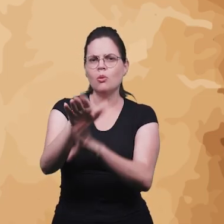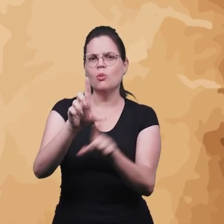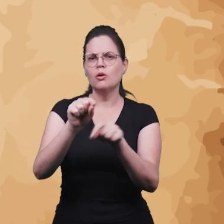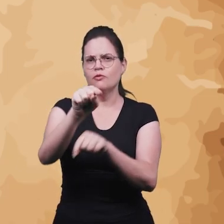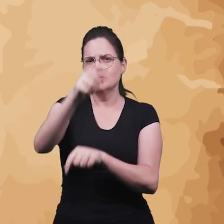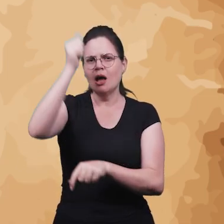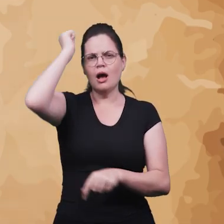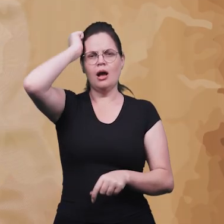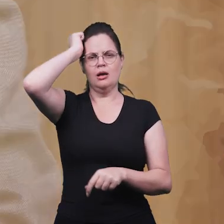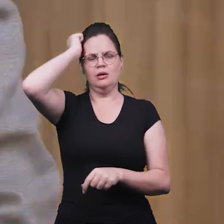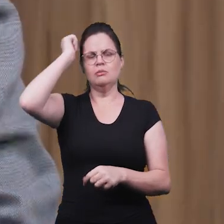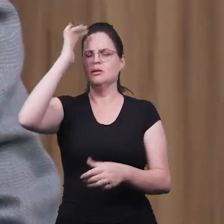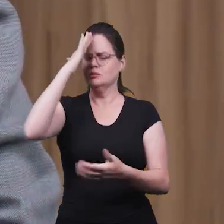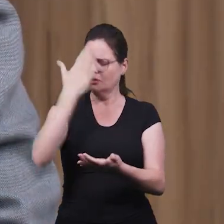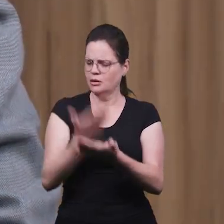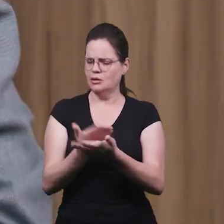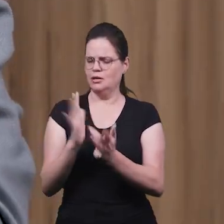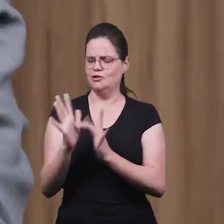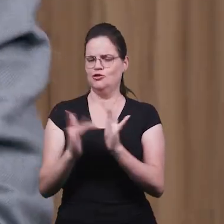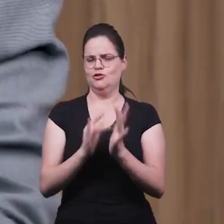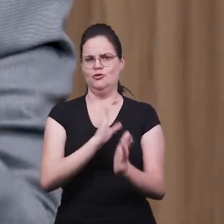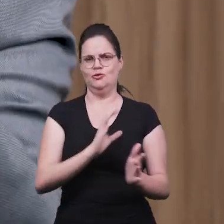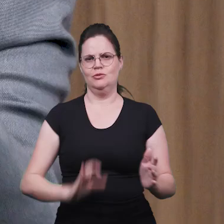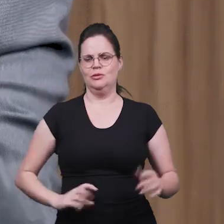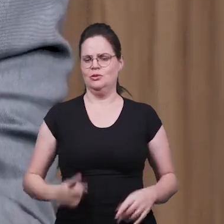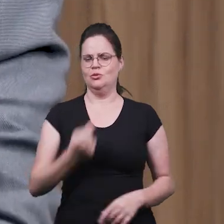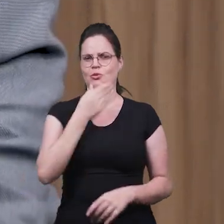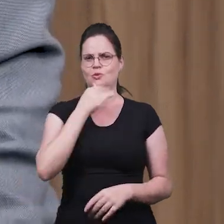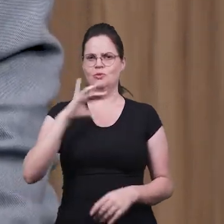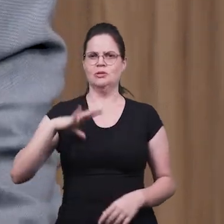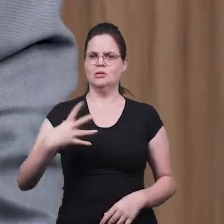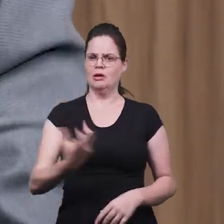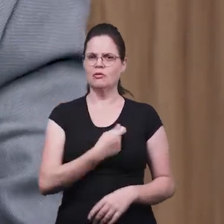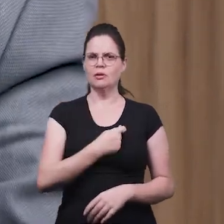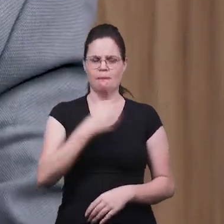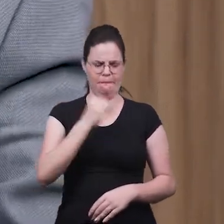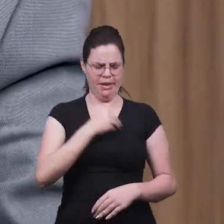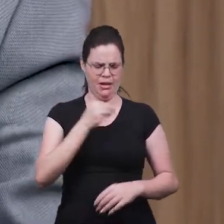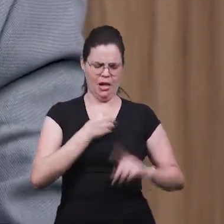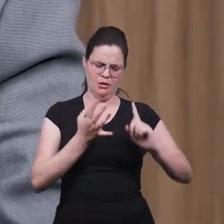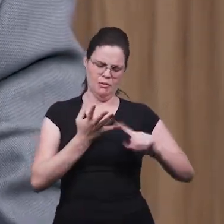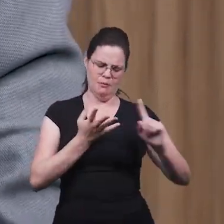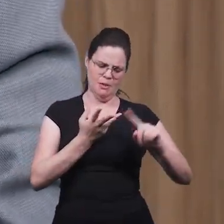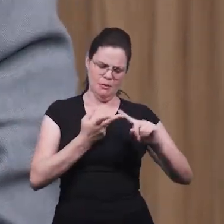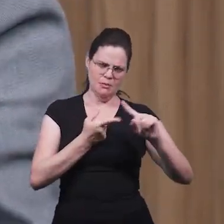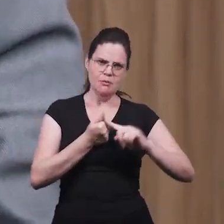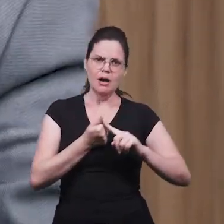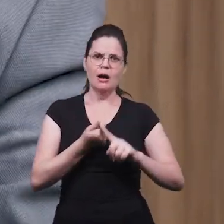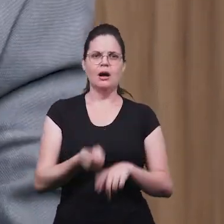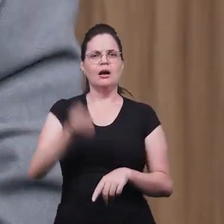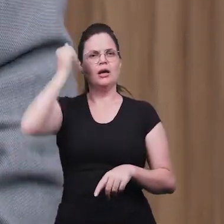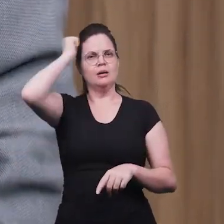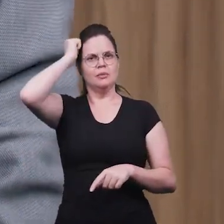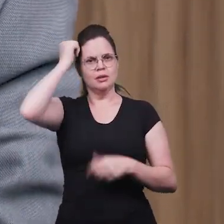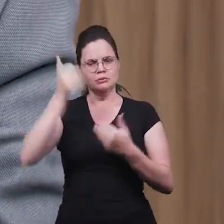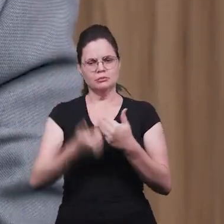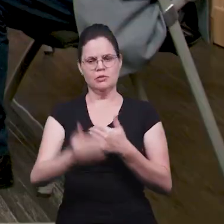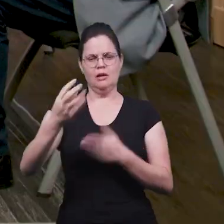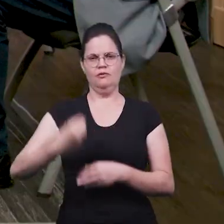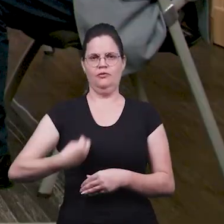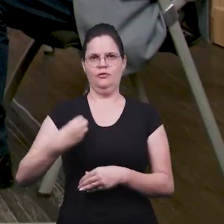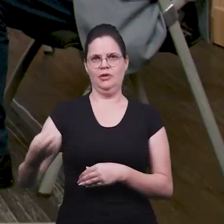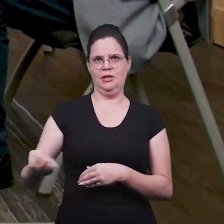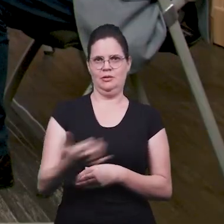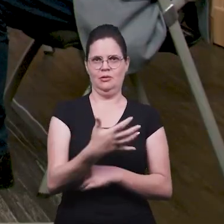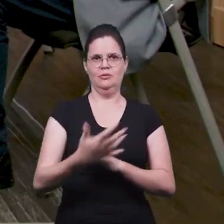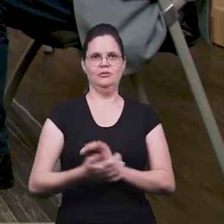para que creia em Jesus como Salvador, se arrependa dos seus pecados e passe a trilhar um novo caminho.